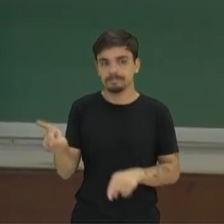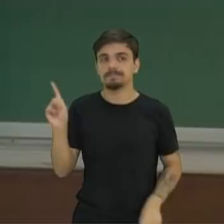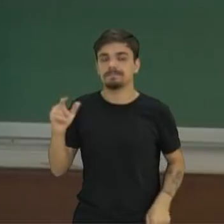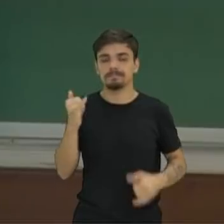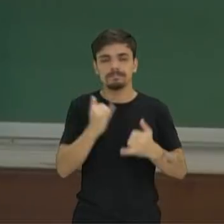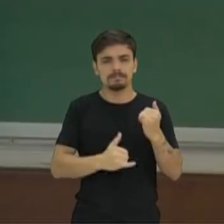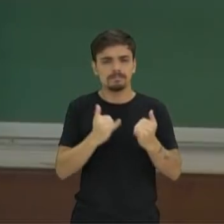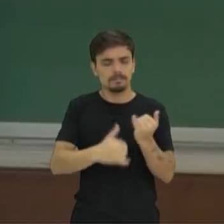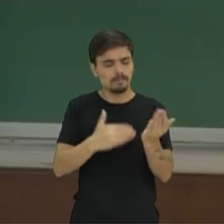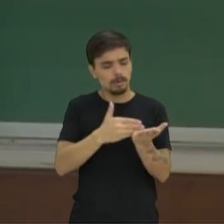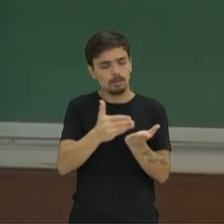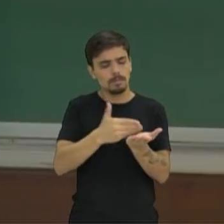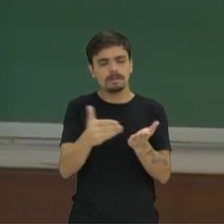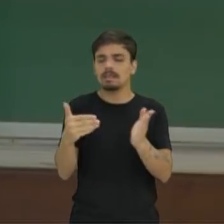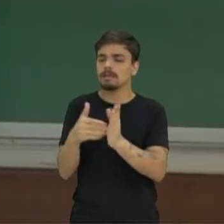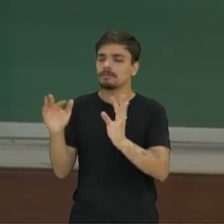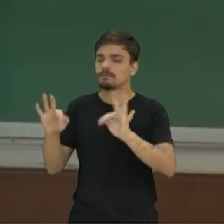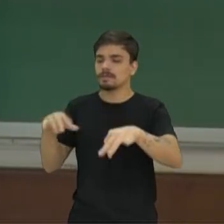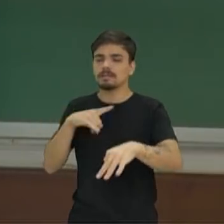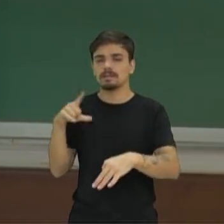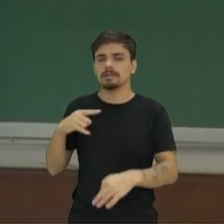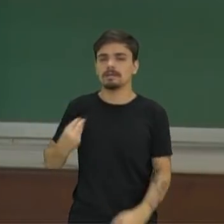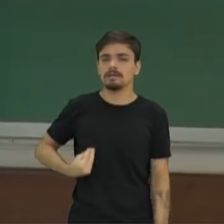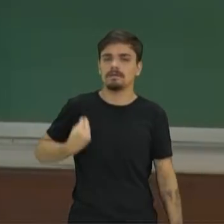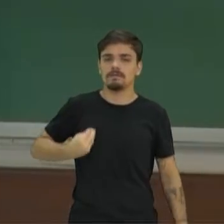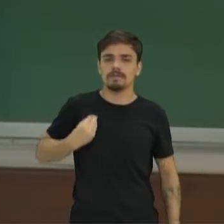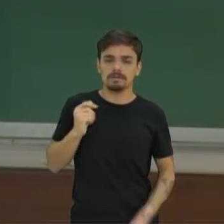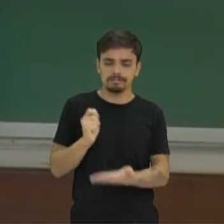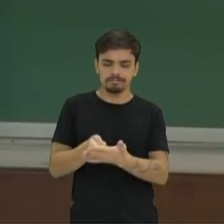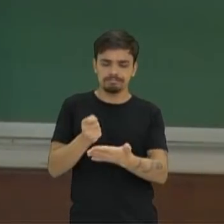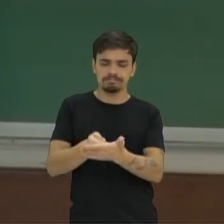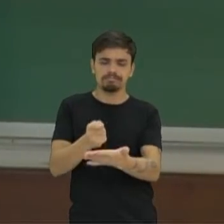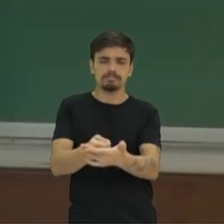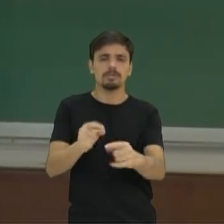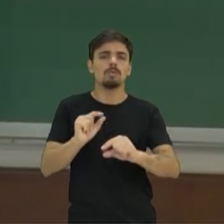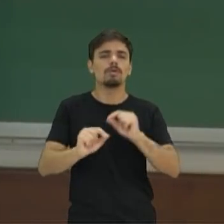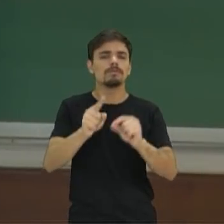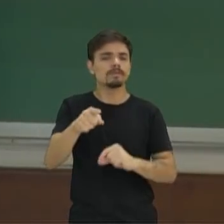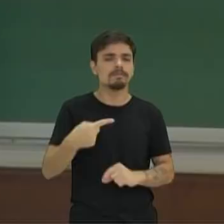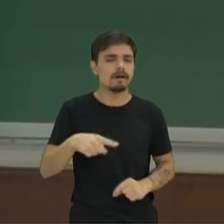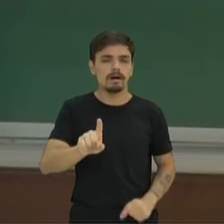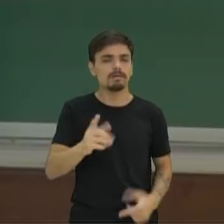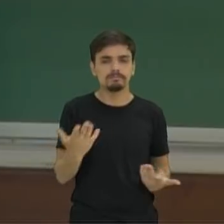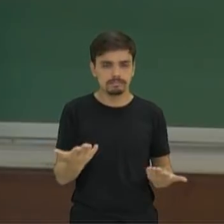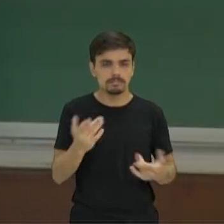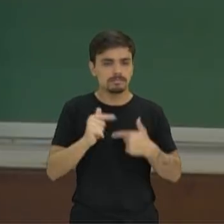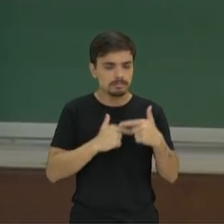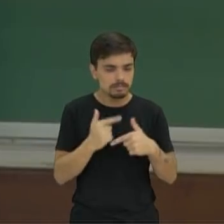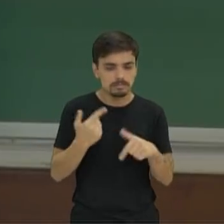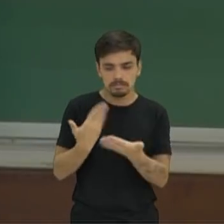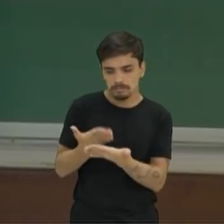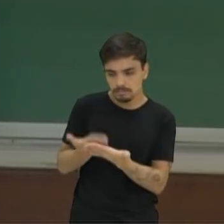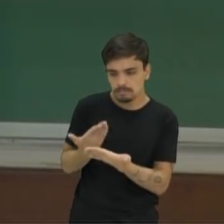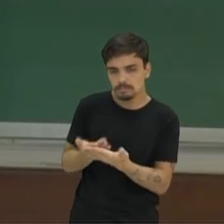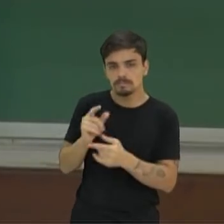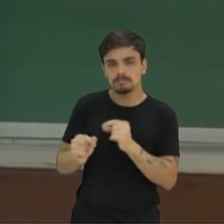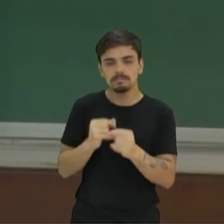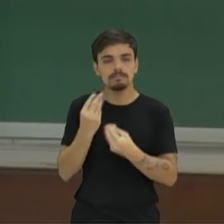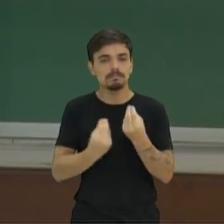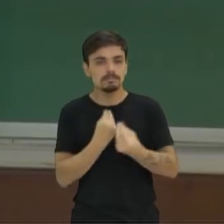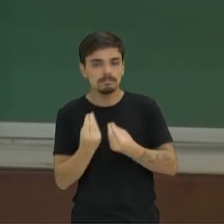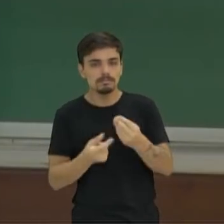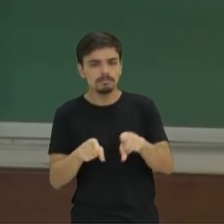parece que do começo ao fim passamos a vida sendo cobrados. O que você vai ser? O que vai estudar?